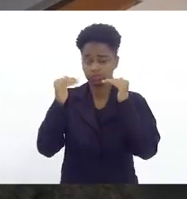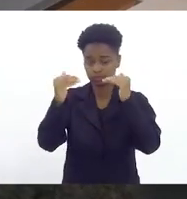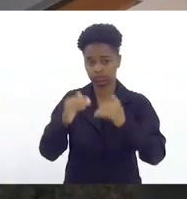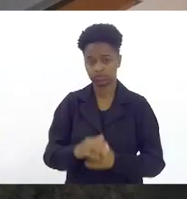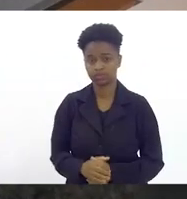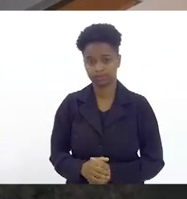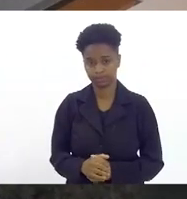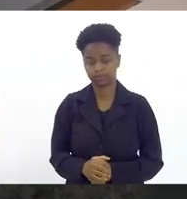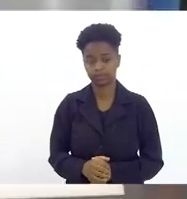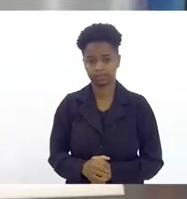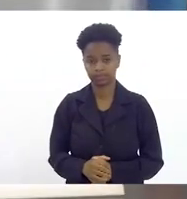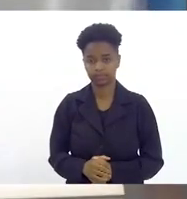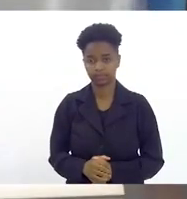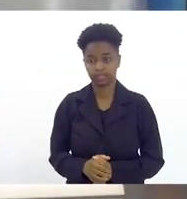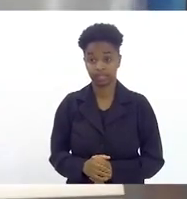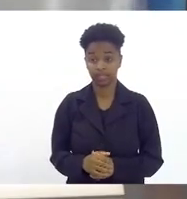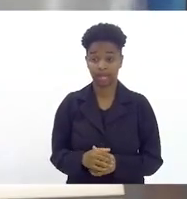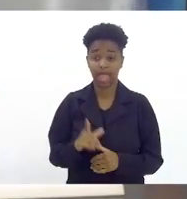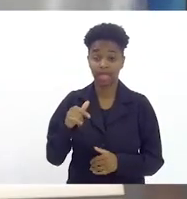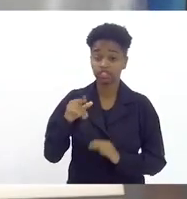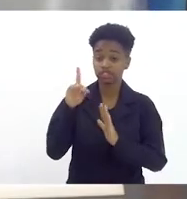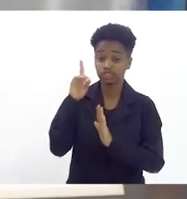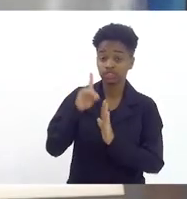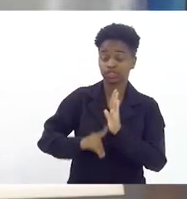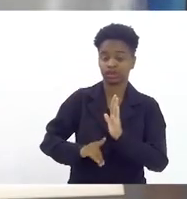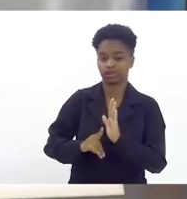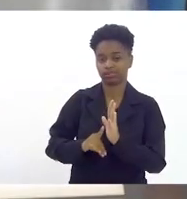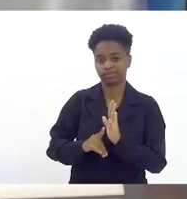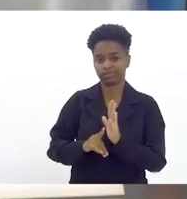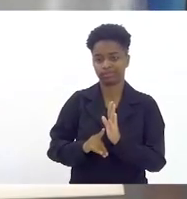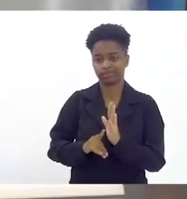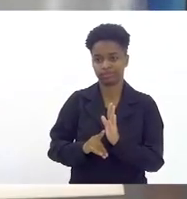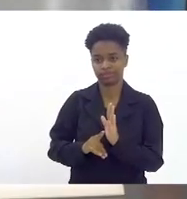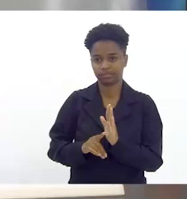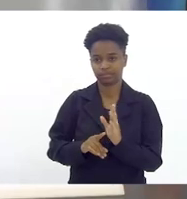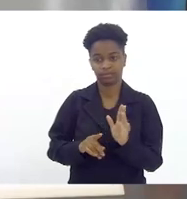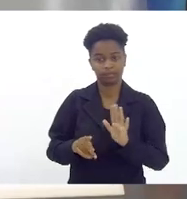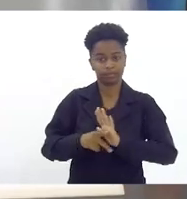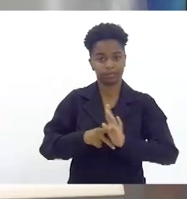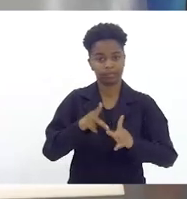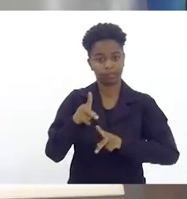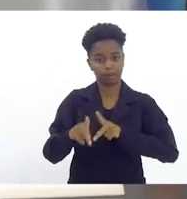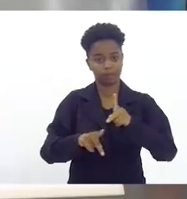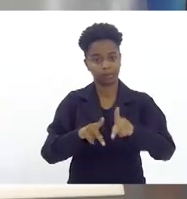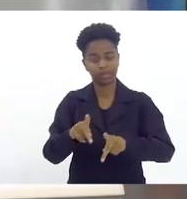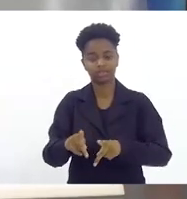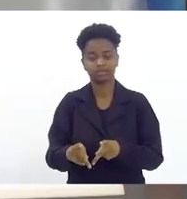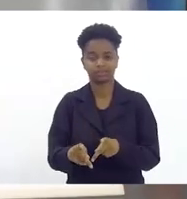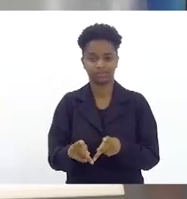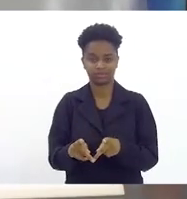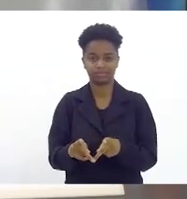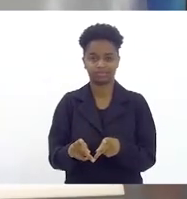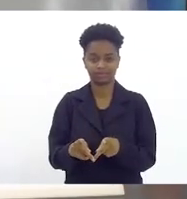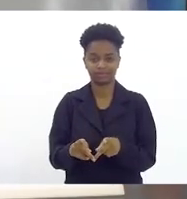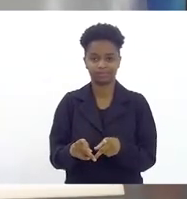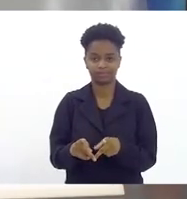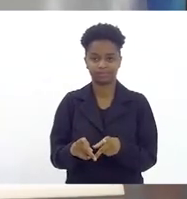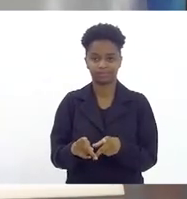deveria ser é um direito da população que é